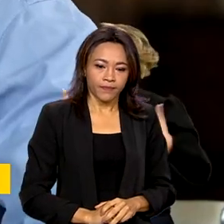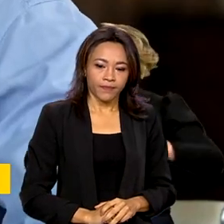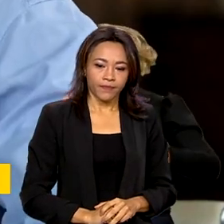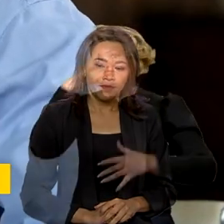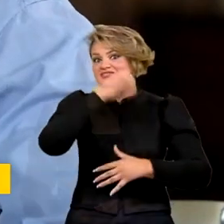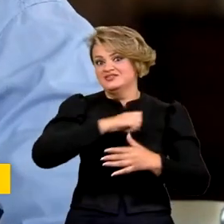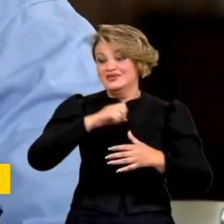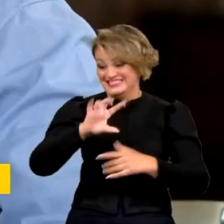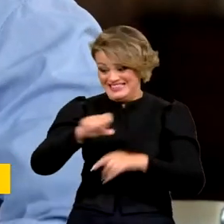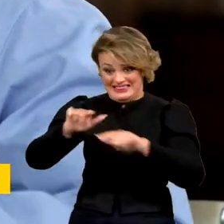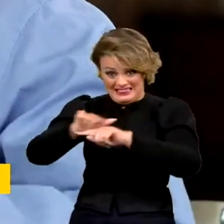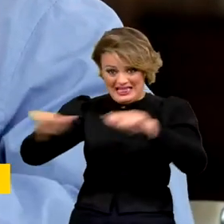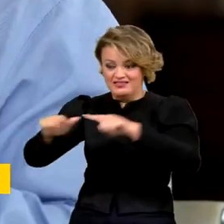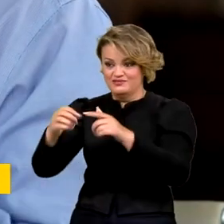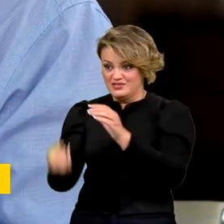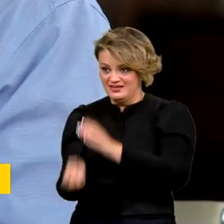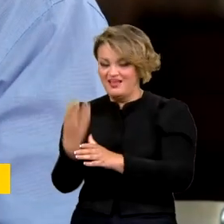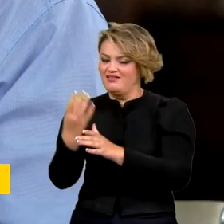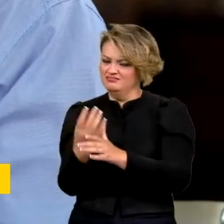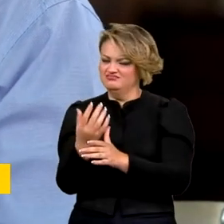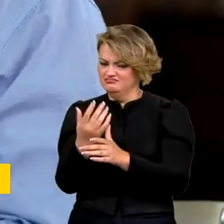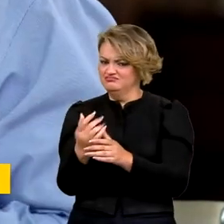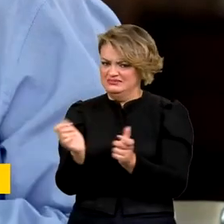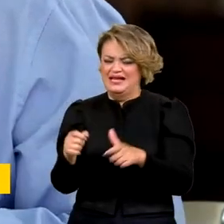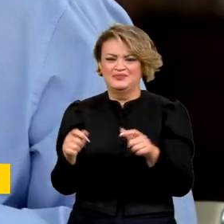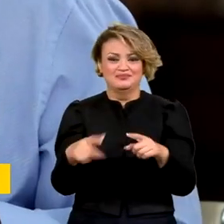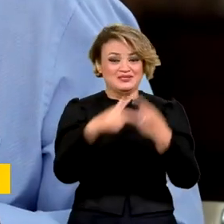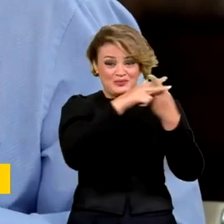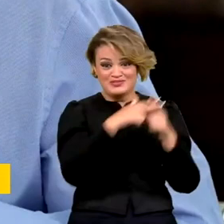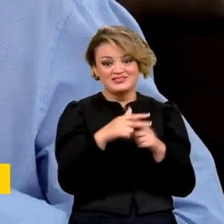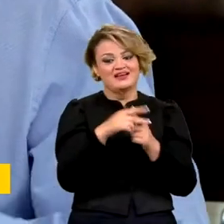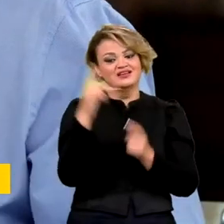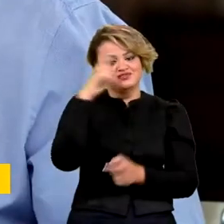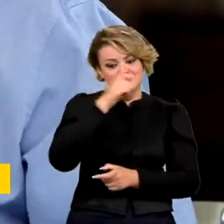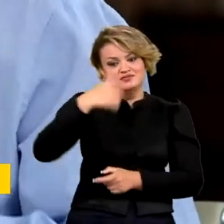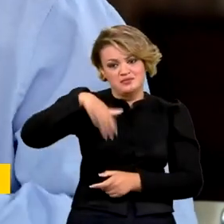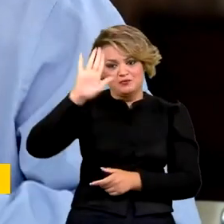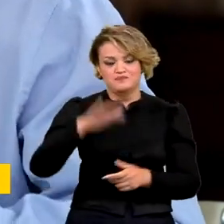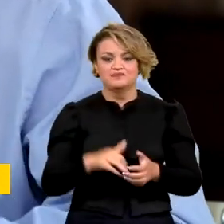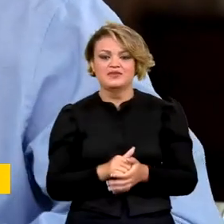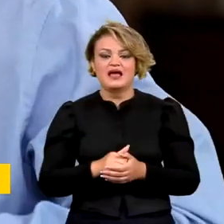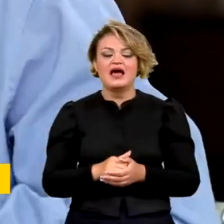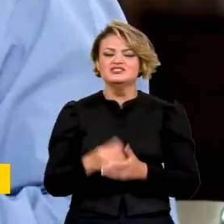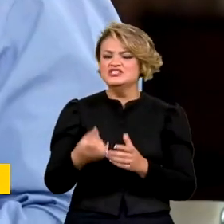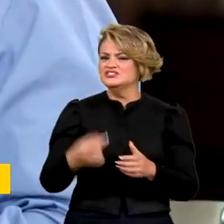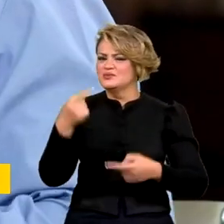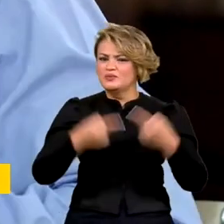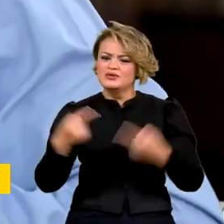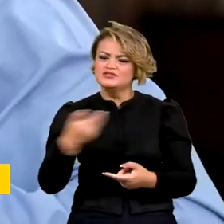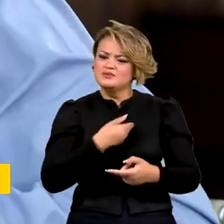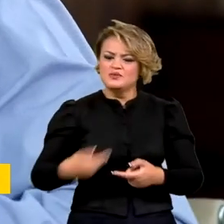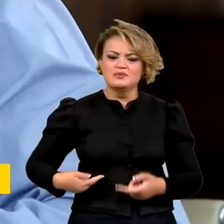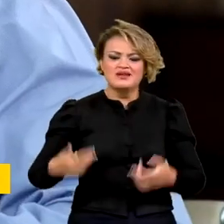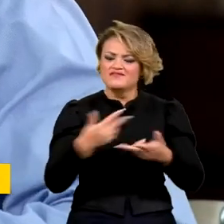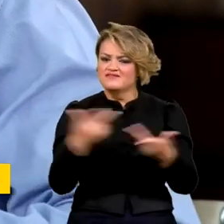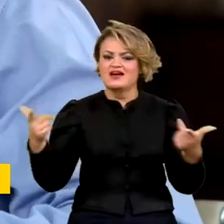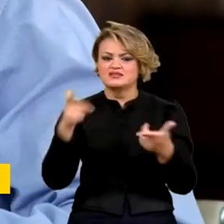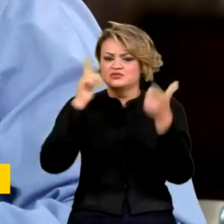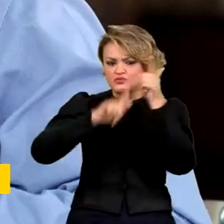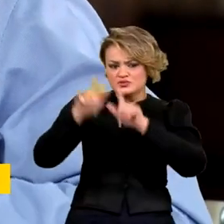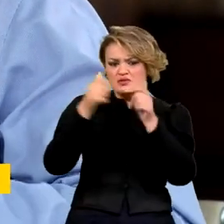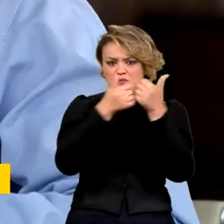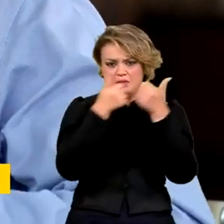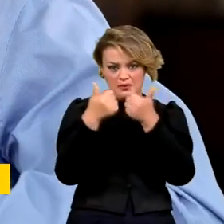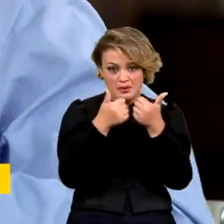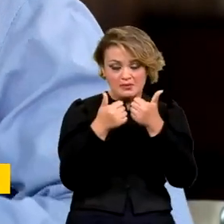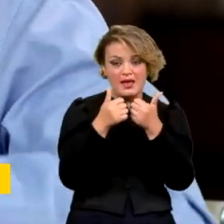como nós tínhamos uma quantidade enorme de políticas públicas que tinham dado certo a gente então resolveu recreatas políticas